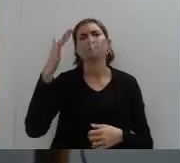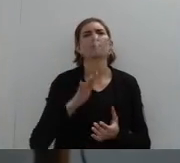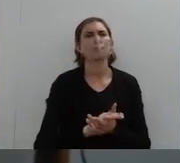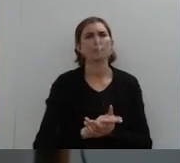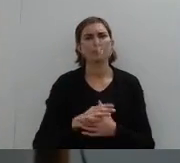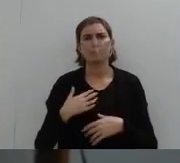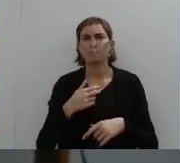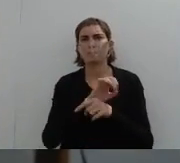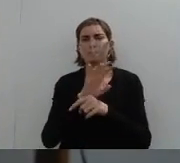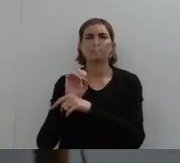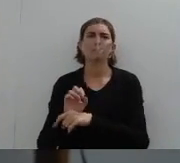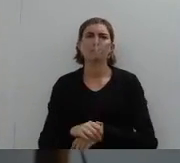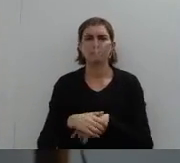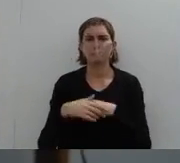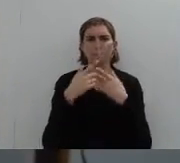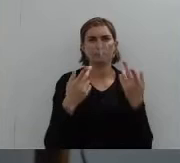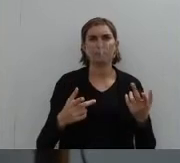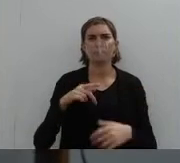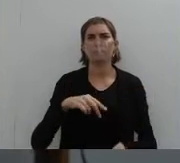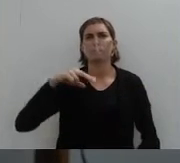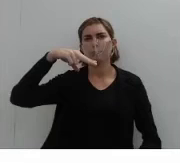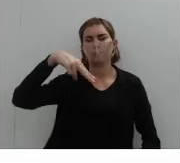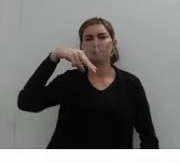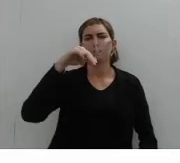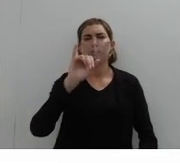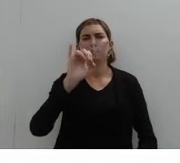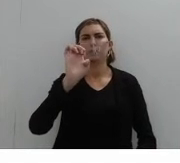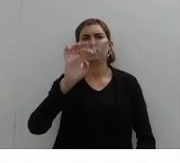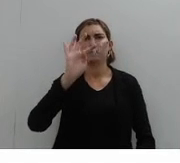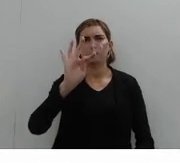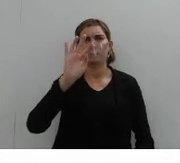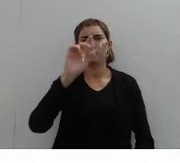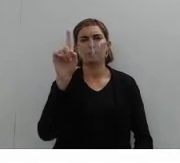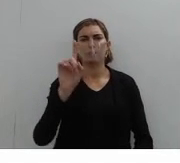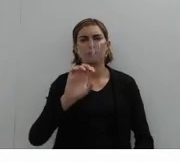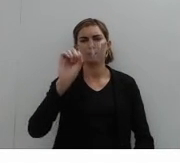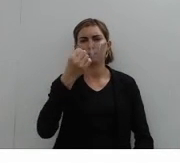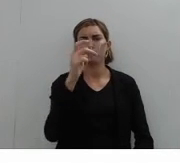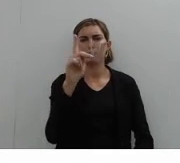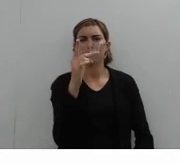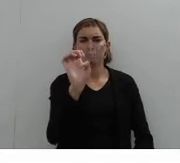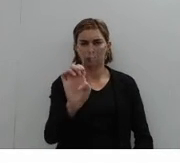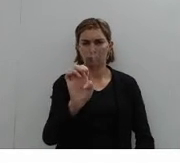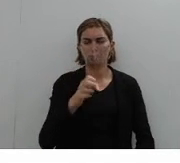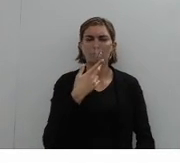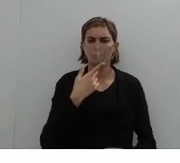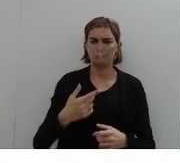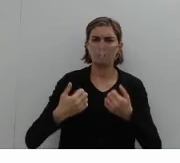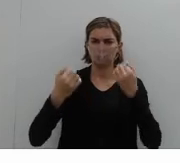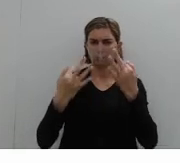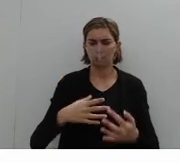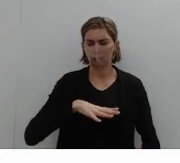mais rebeldes. Vamos falar agora sobre Nietzsche e a abordagem dele acerca da ética, que eu acho uma abordagem